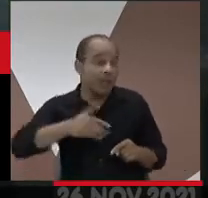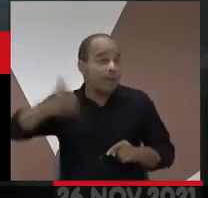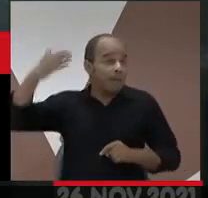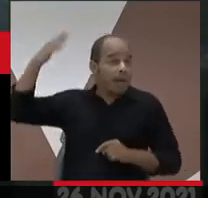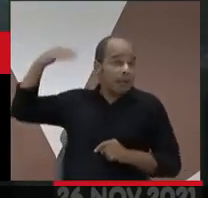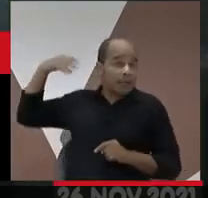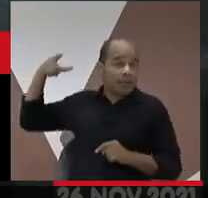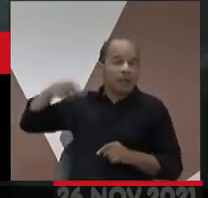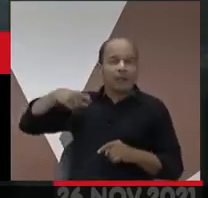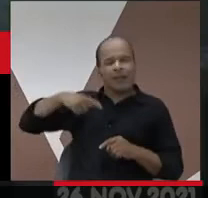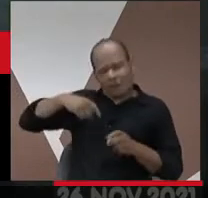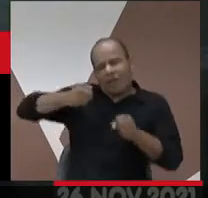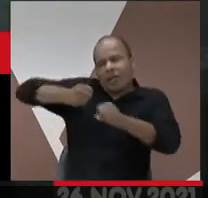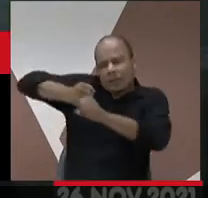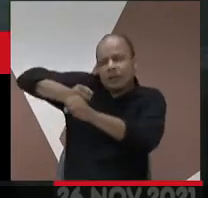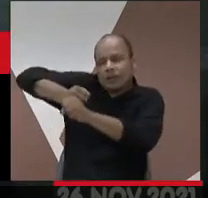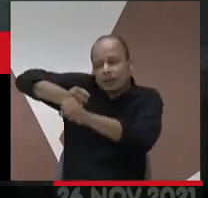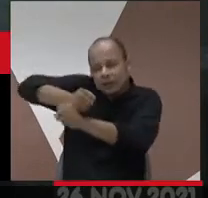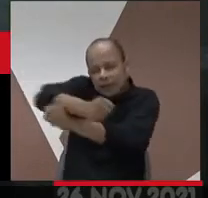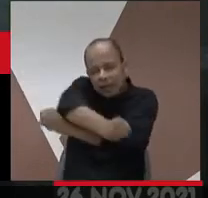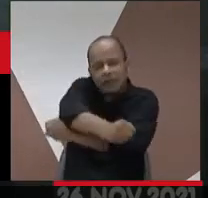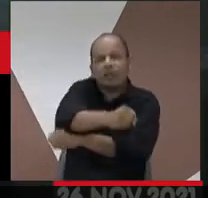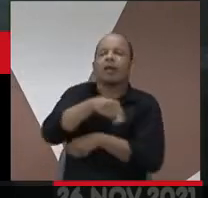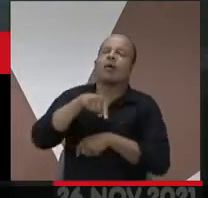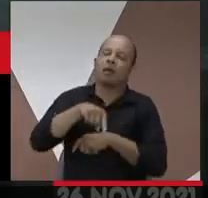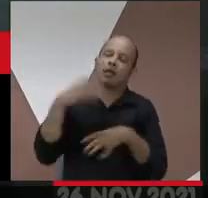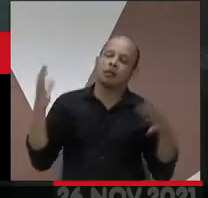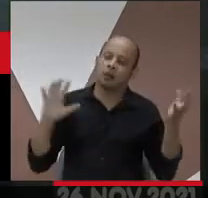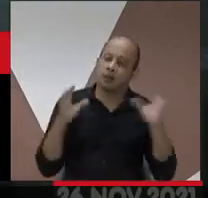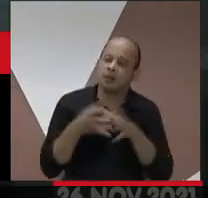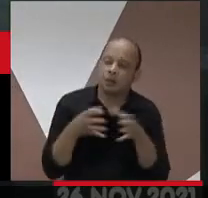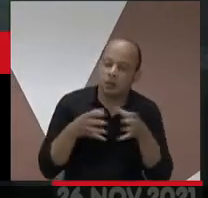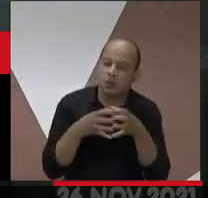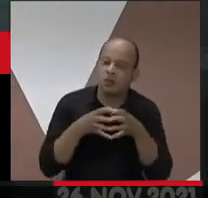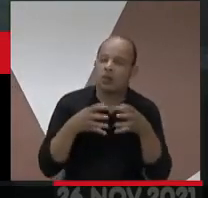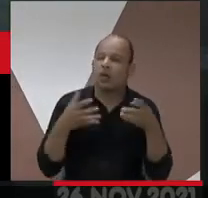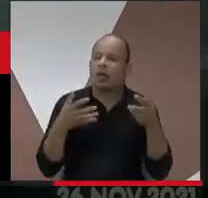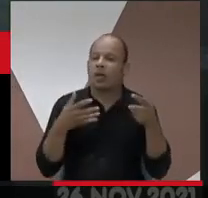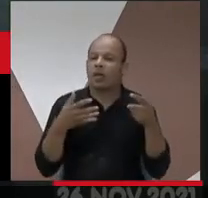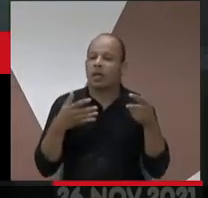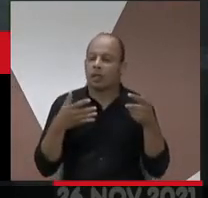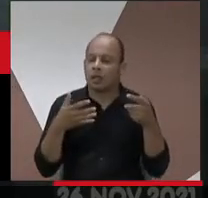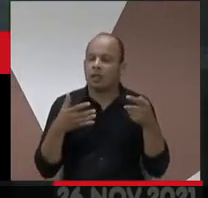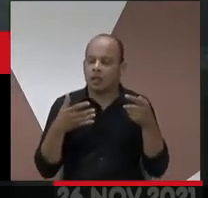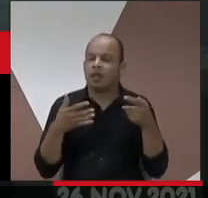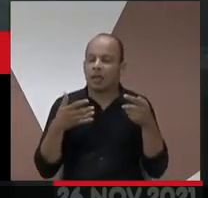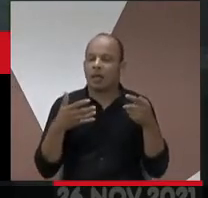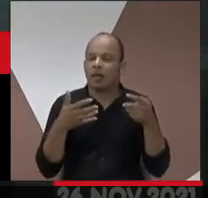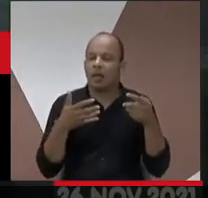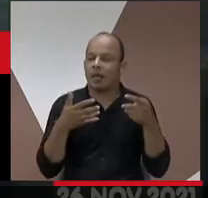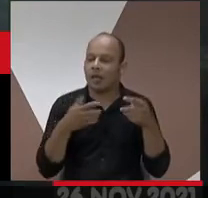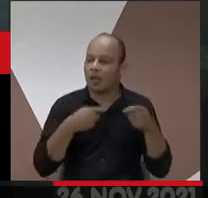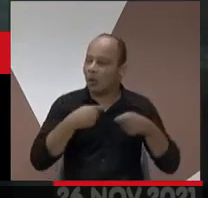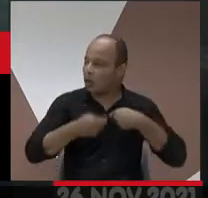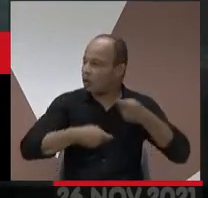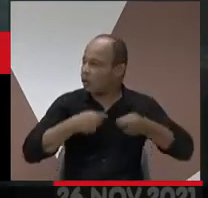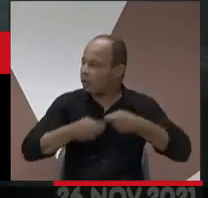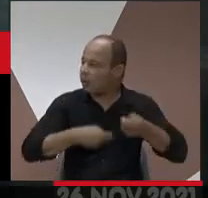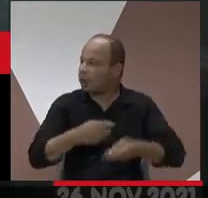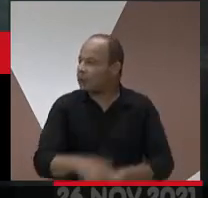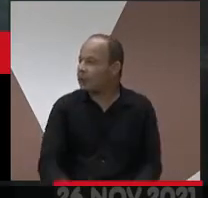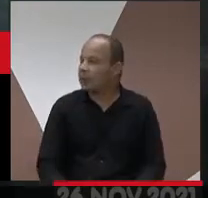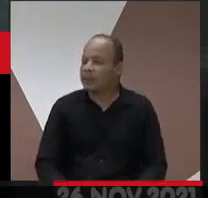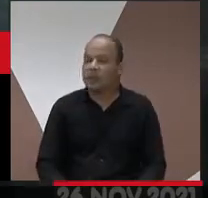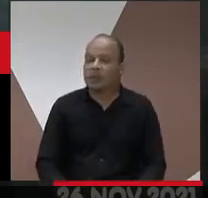uma escravidão marcante, esses grupos econômicos, possa ser libertada. O atual governo, que